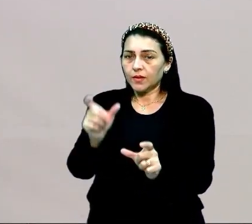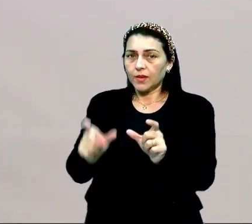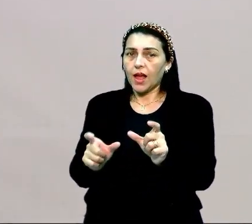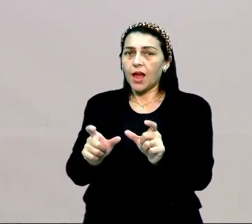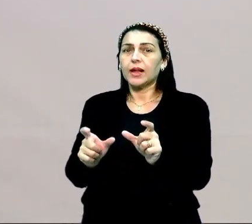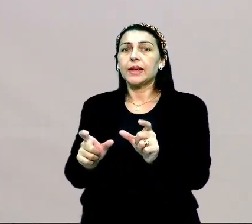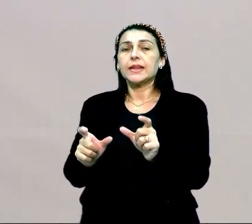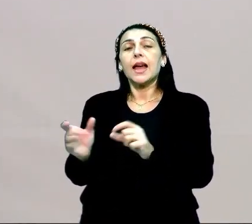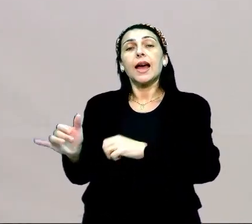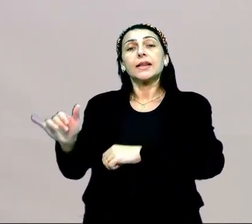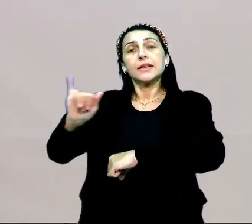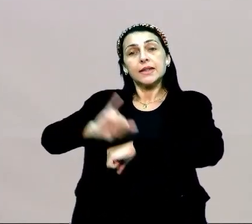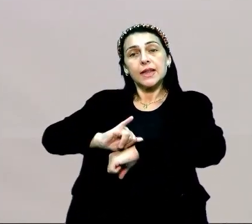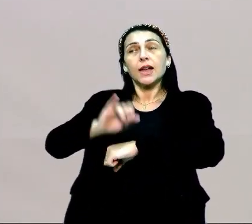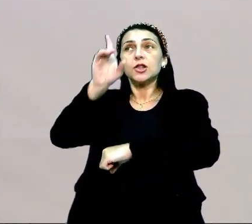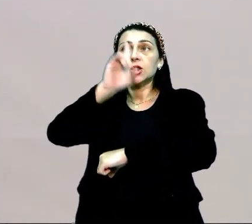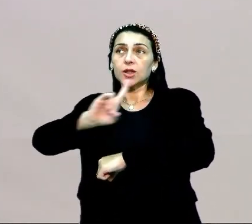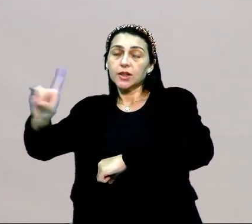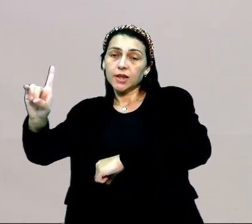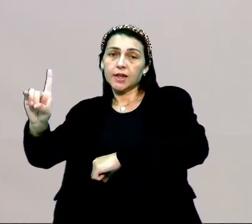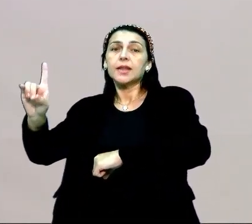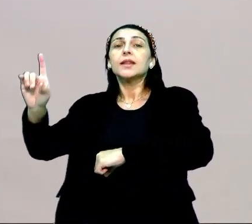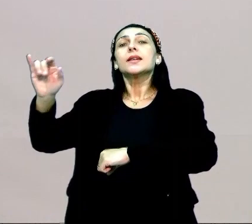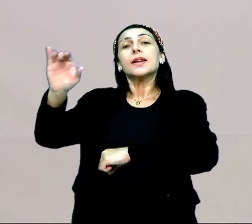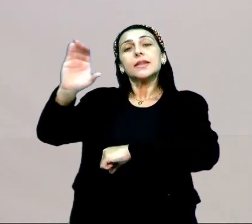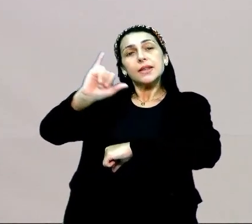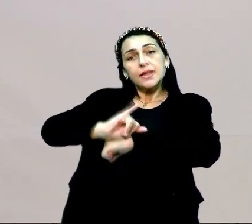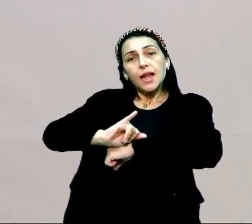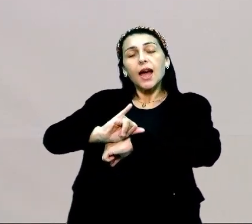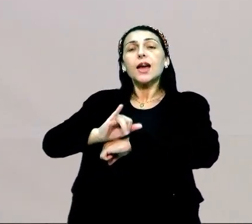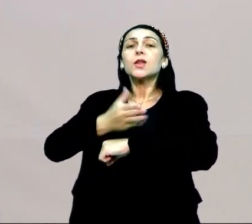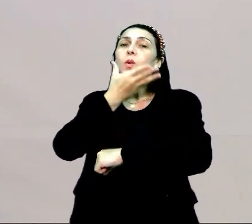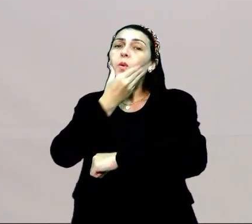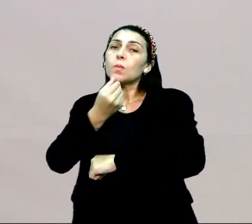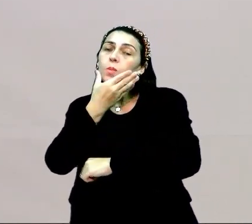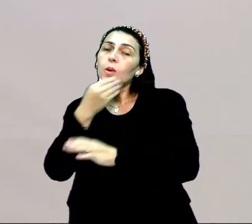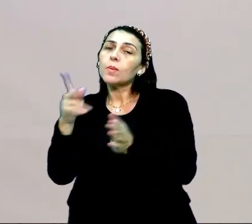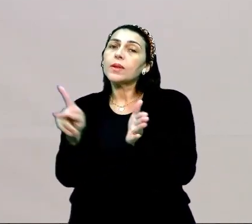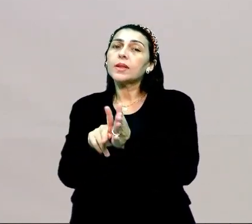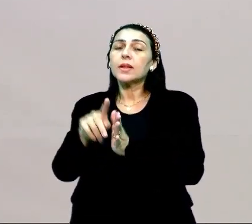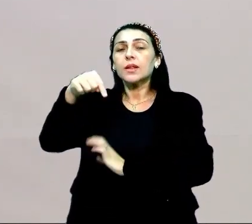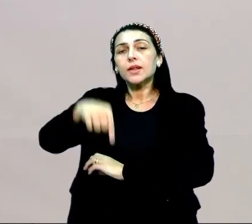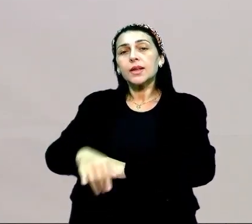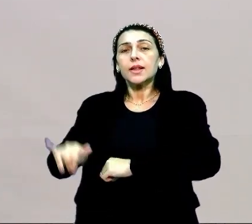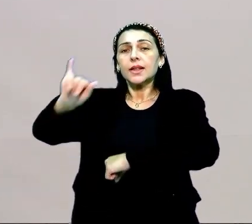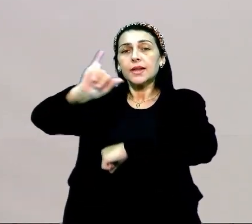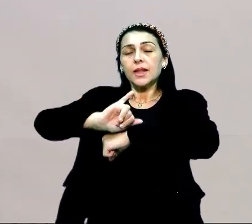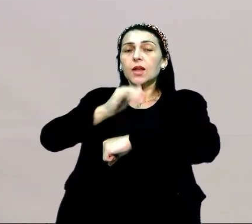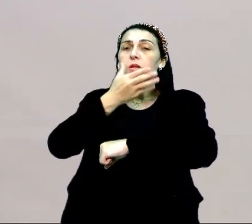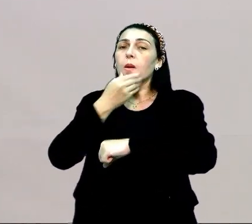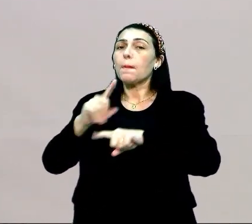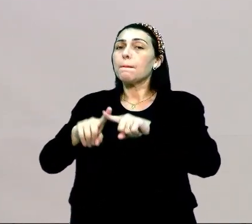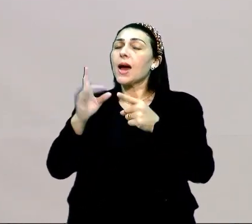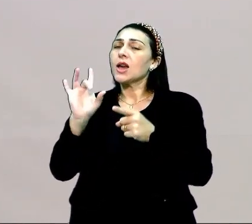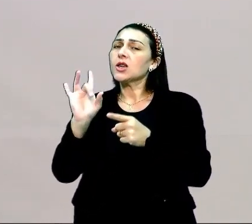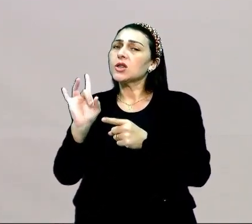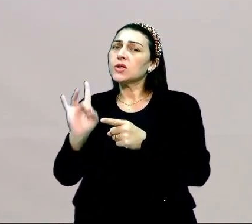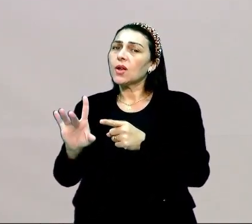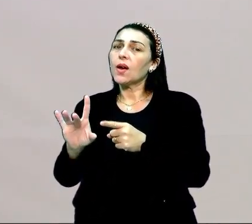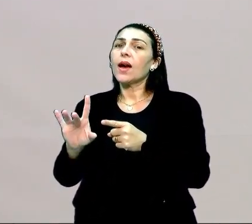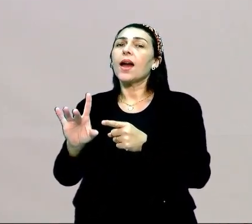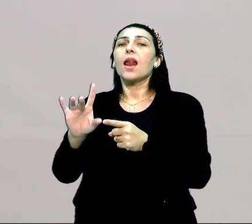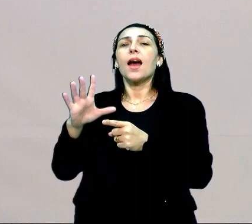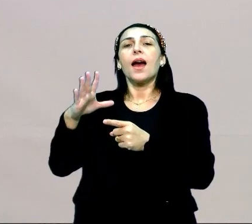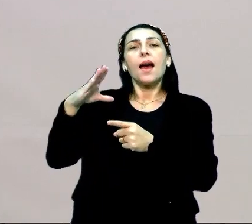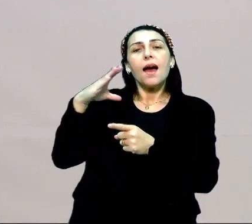luta entre a cidade de Deus e a cidade dos homens. Então nós estamos aqui na cidade dos homens, mas estamos só de passagem, porque o